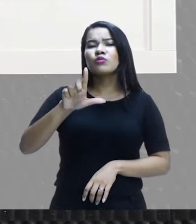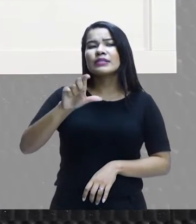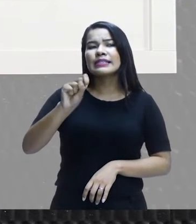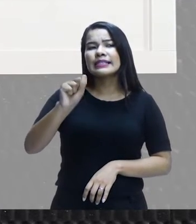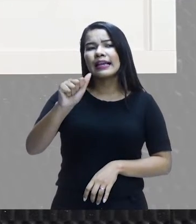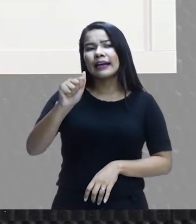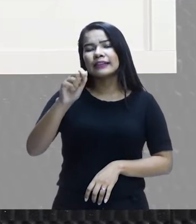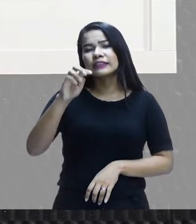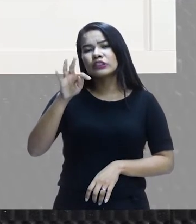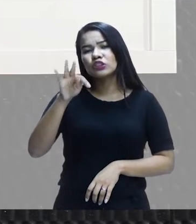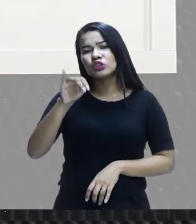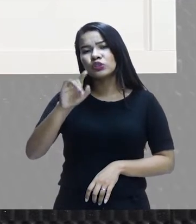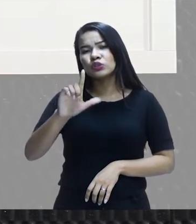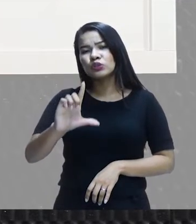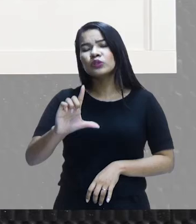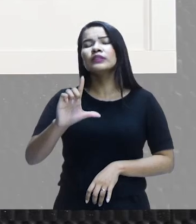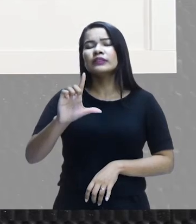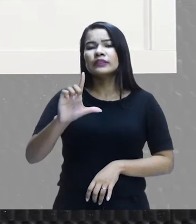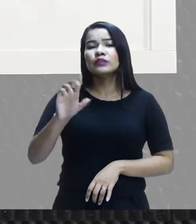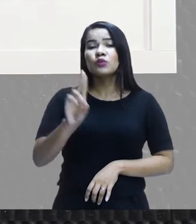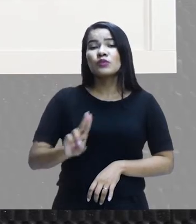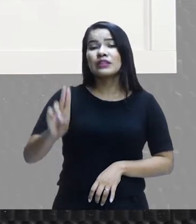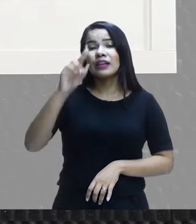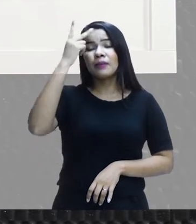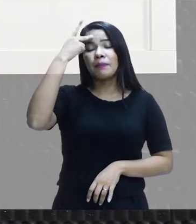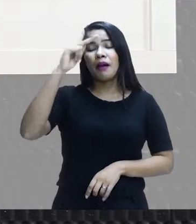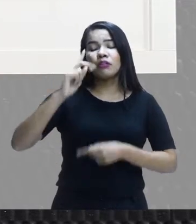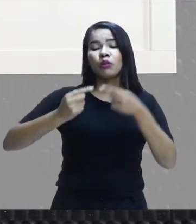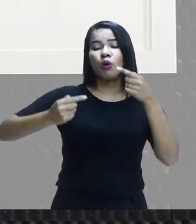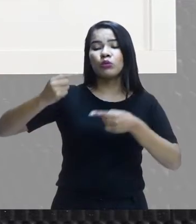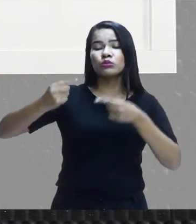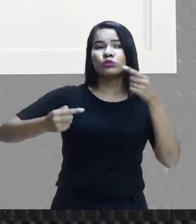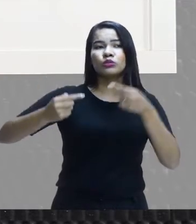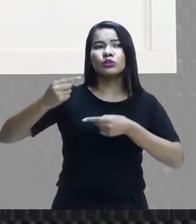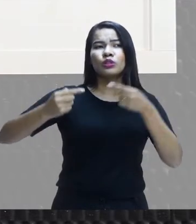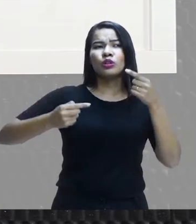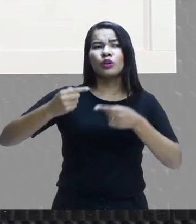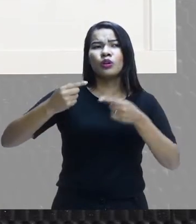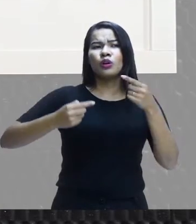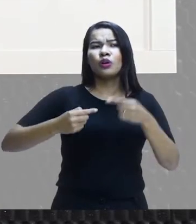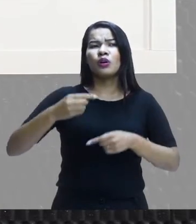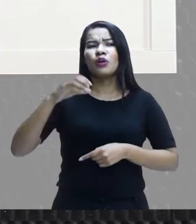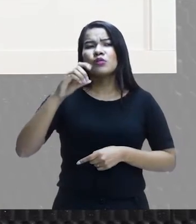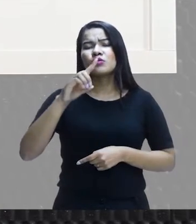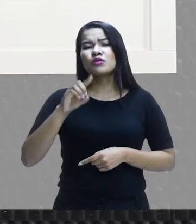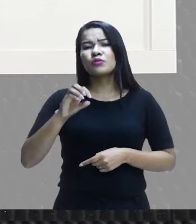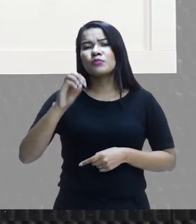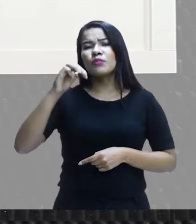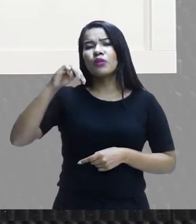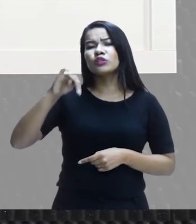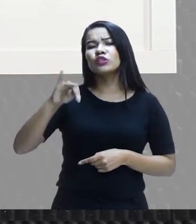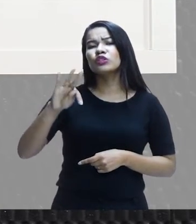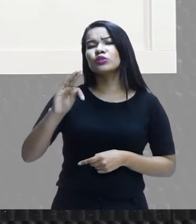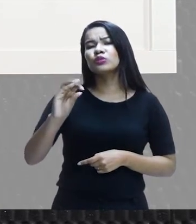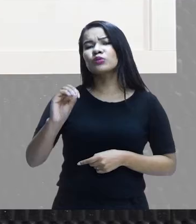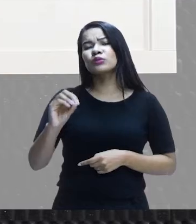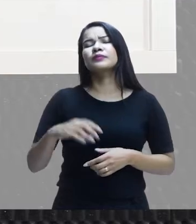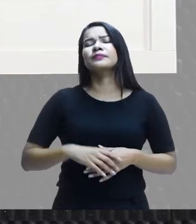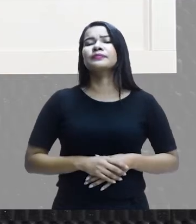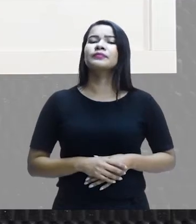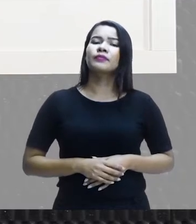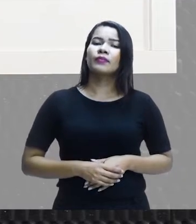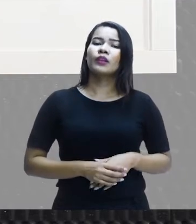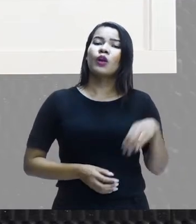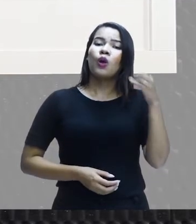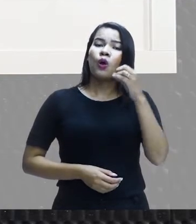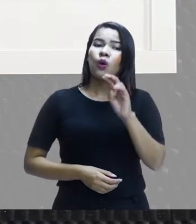Eles servem para fazer o controle osmótico. Por isso que eu coloquei aqui, ó, realiza um processo osmótico. Os vacúolos pulsáteis